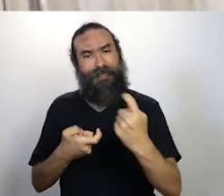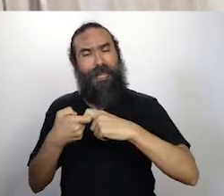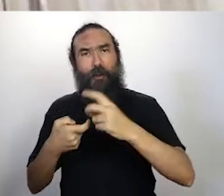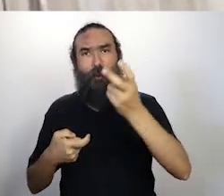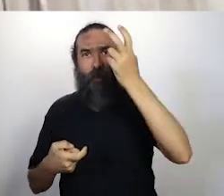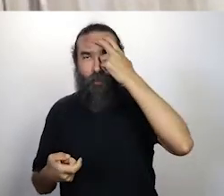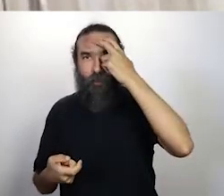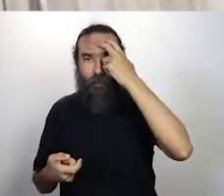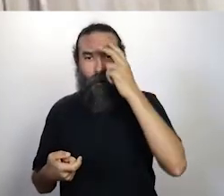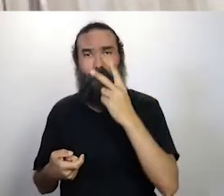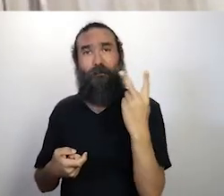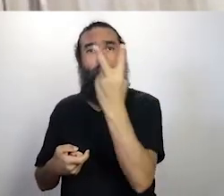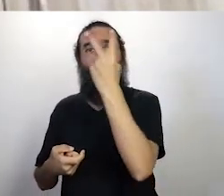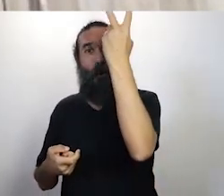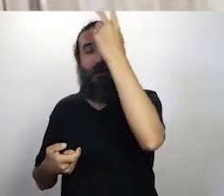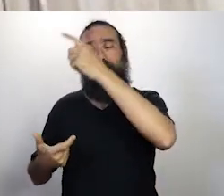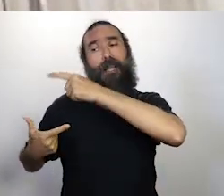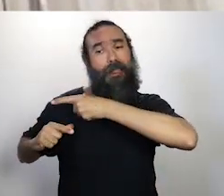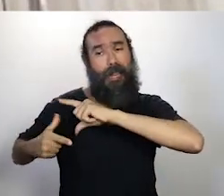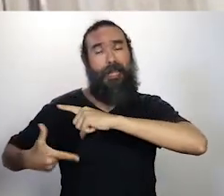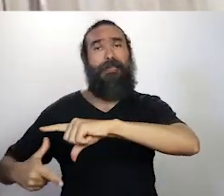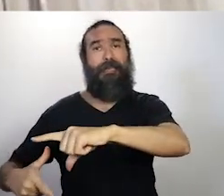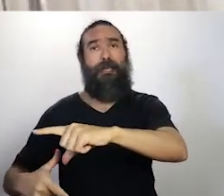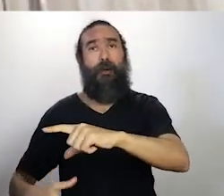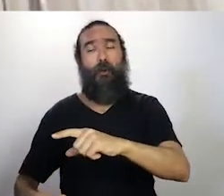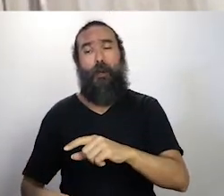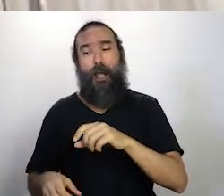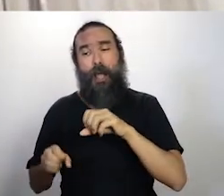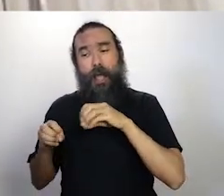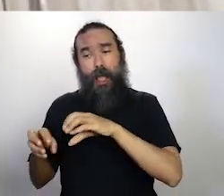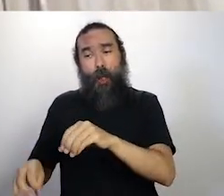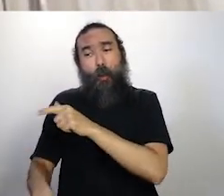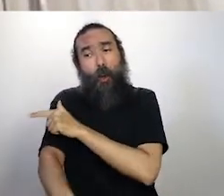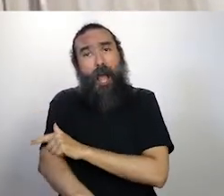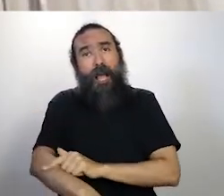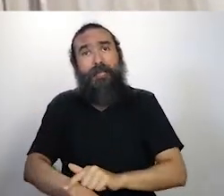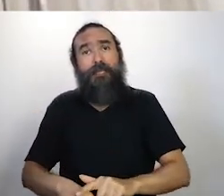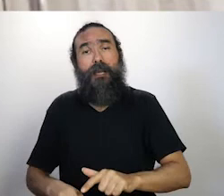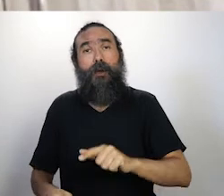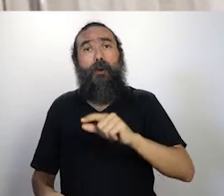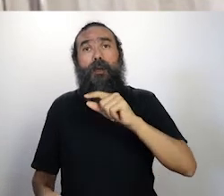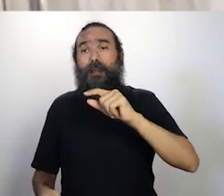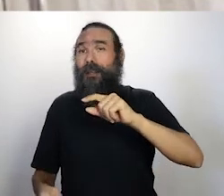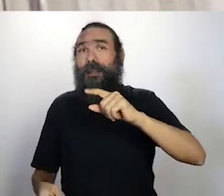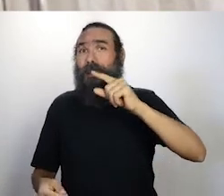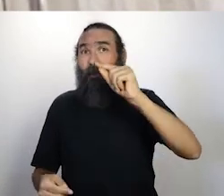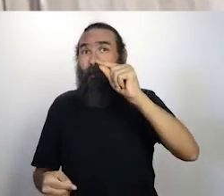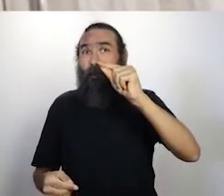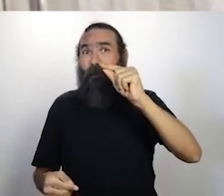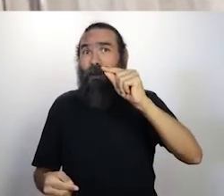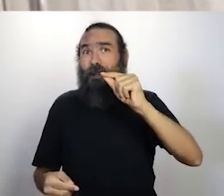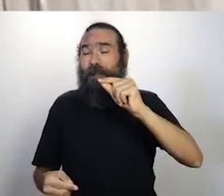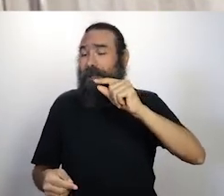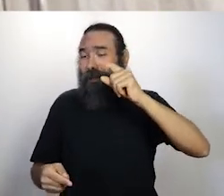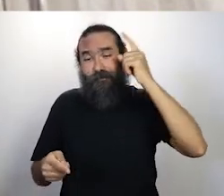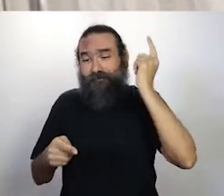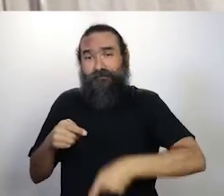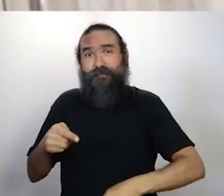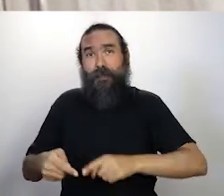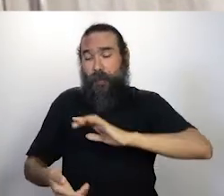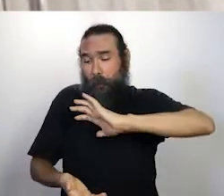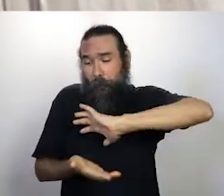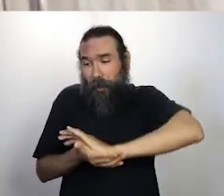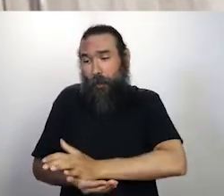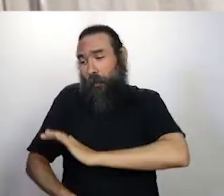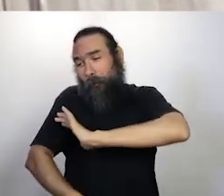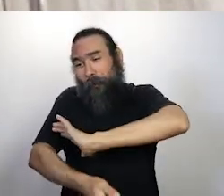das tradições, sobre uma educação que rompe com uma série de preconceitos e manutenção de desigualdade na sociedade e